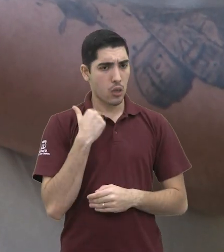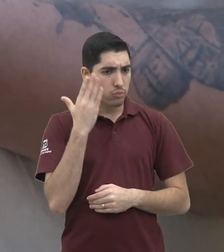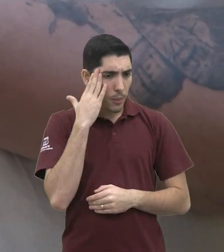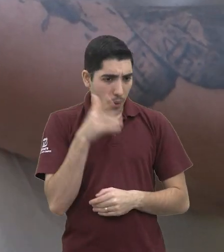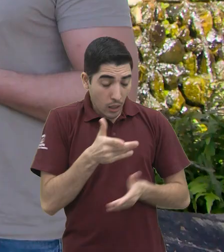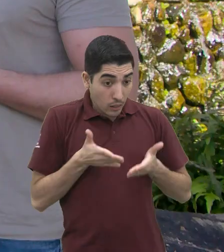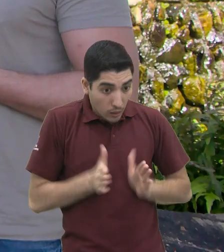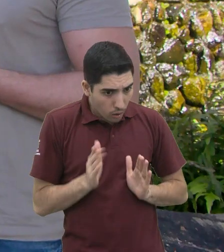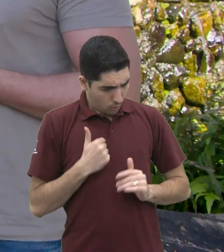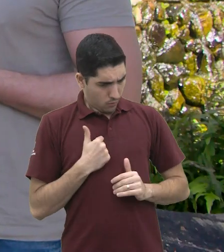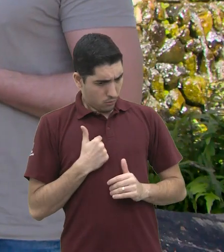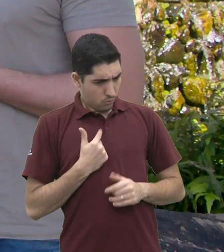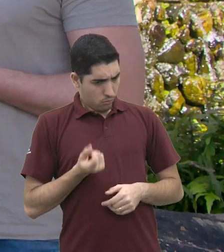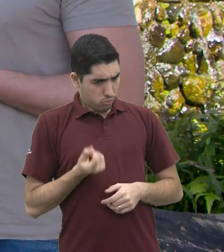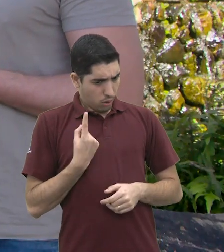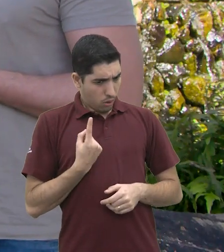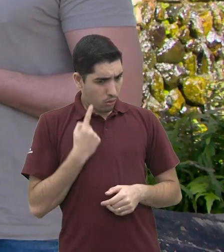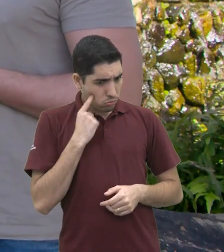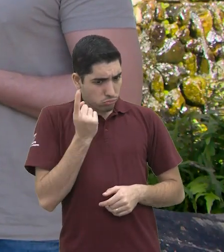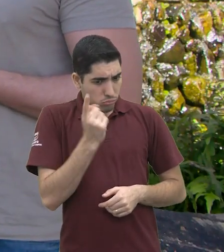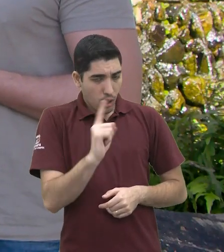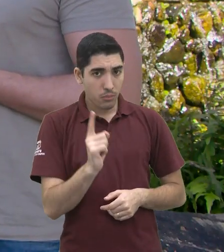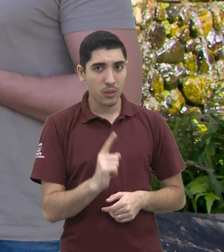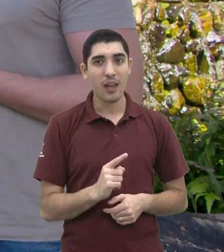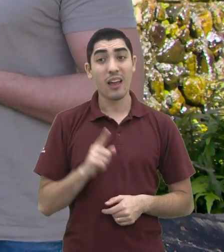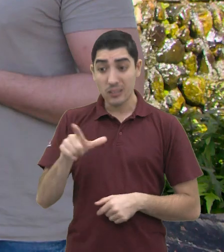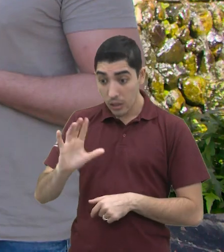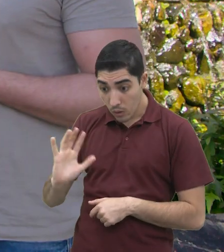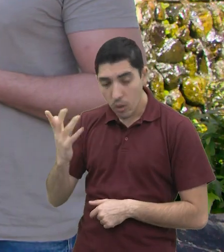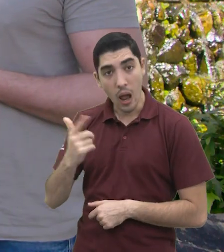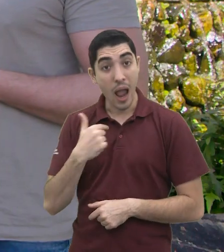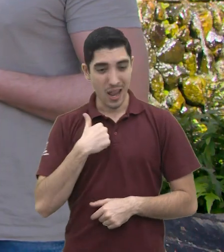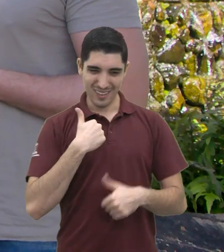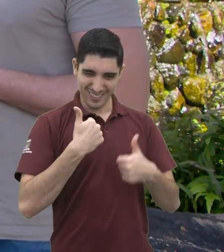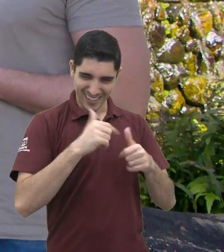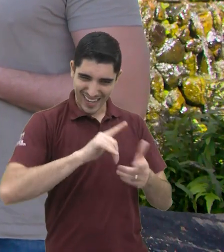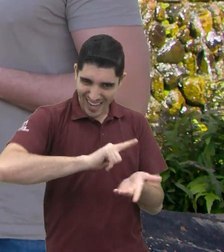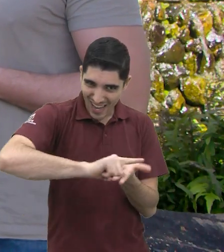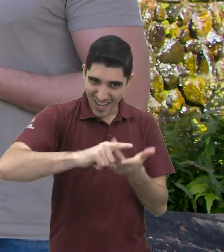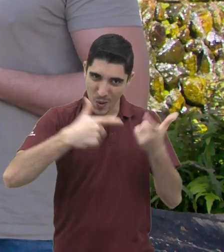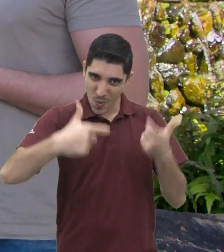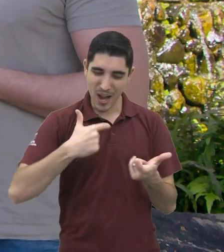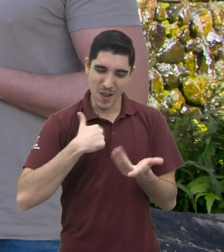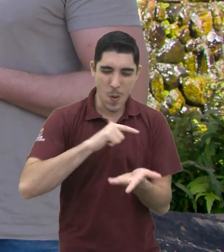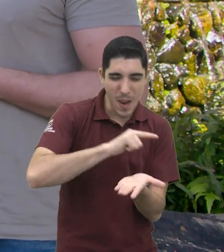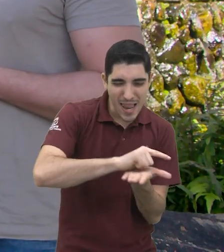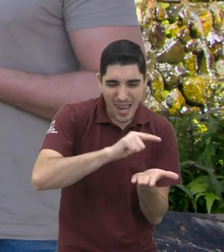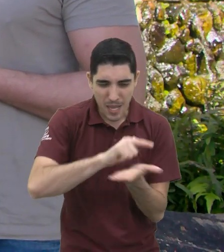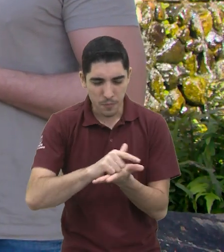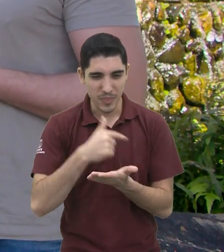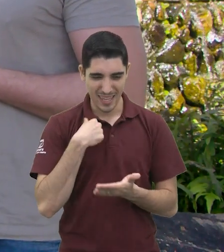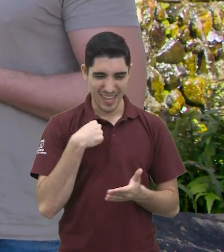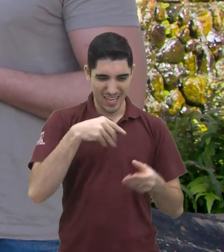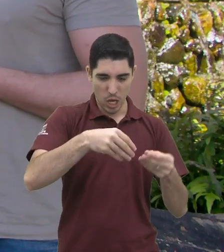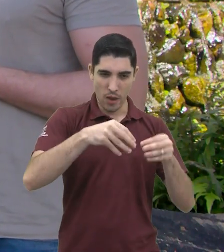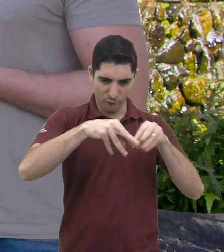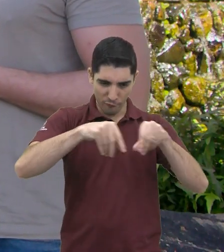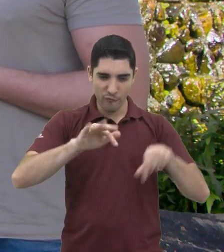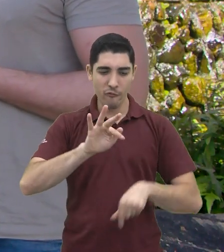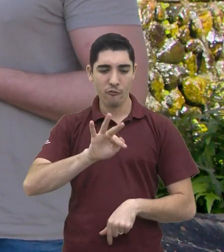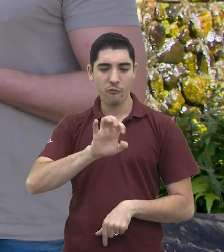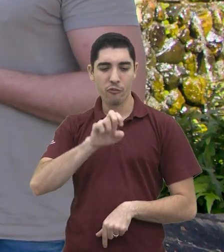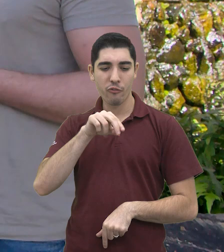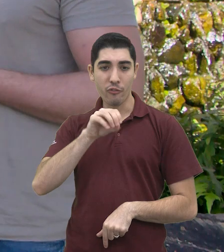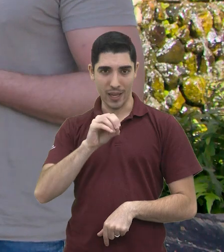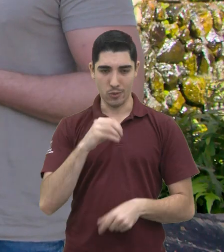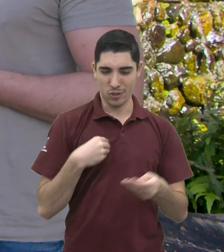descobri que nasceu depois que nasceu. Já tava tudo lá. Eu fui limpar o terrário deles, aí eu tirei o feno